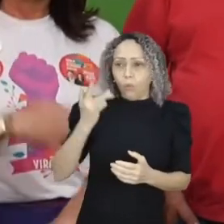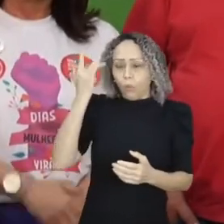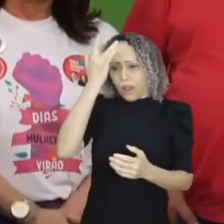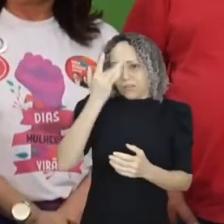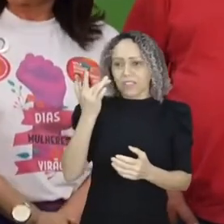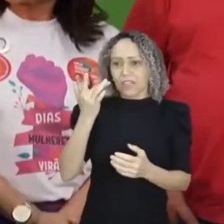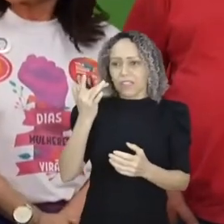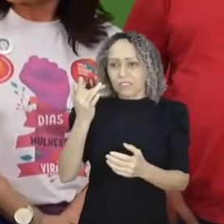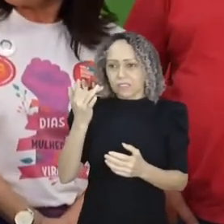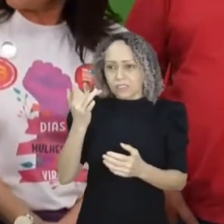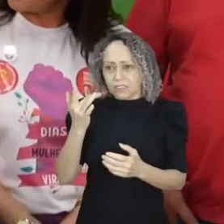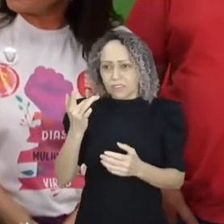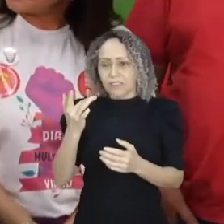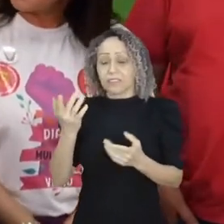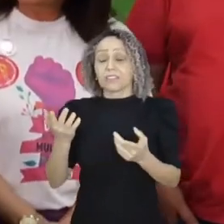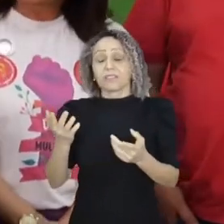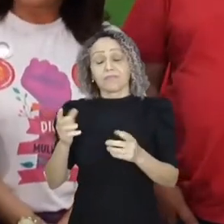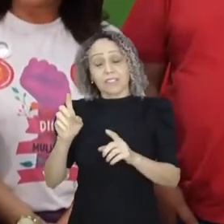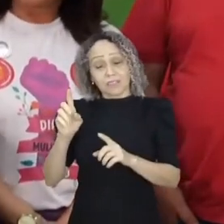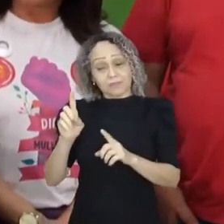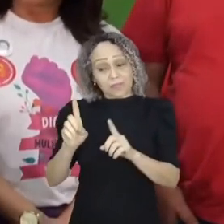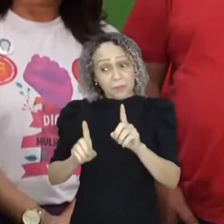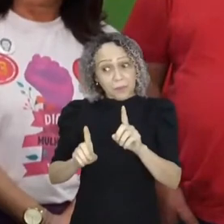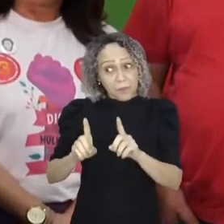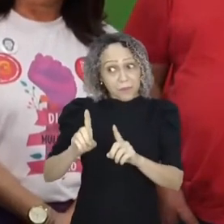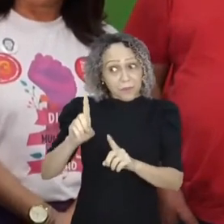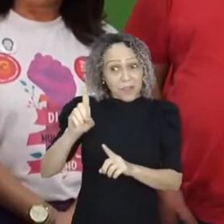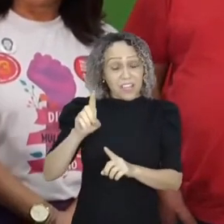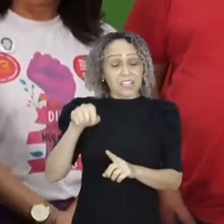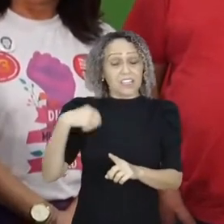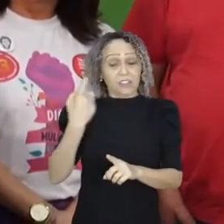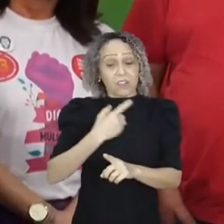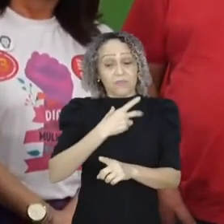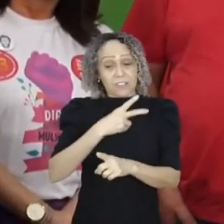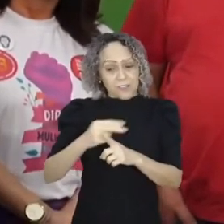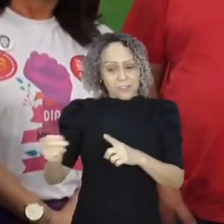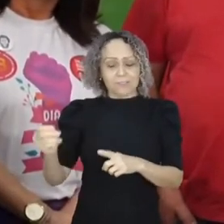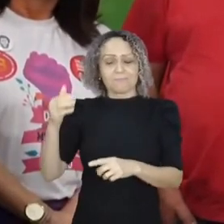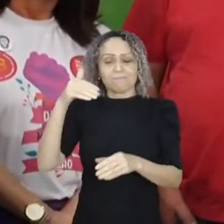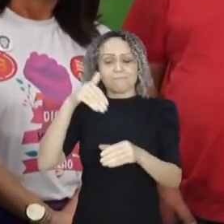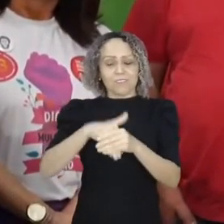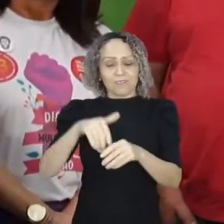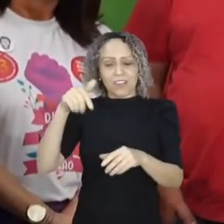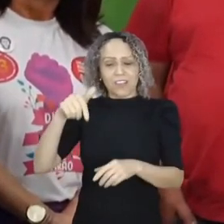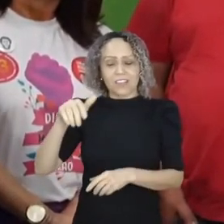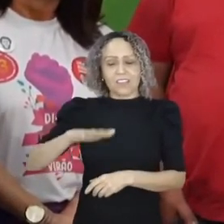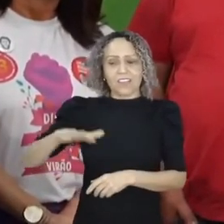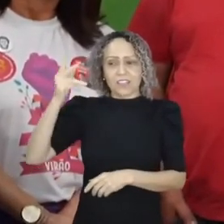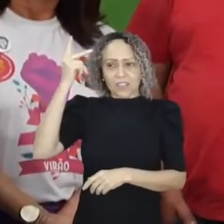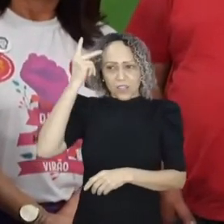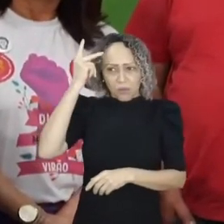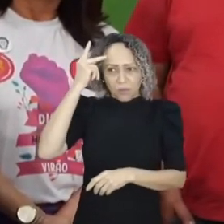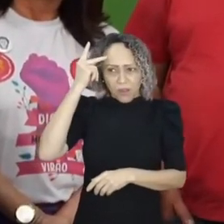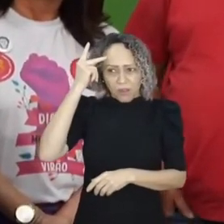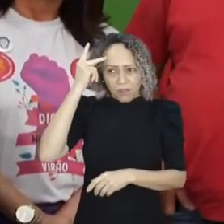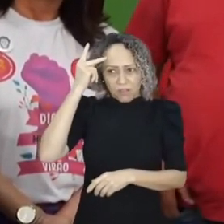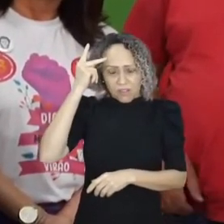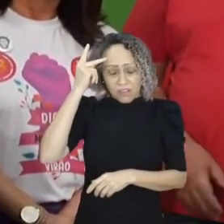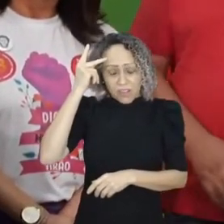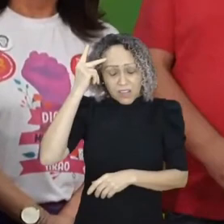crescer e nós vamos ganhar as eleições de São Paulo. E eu vou dizer mais para vocês, é uma necessidade para salvar esse